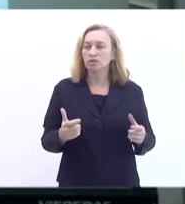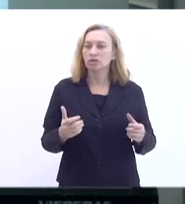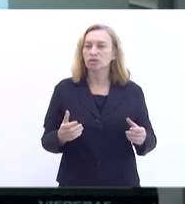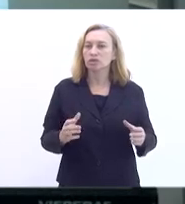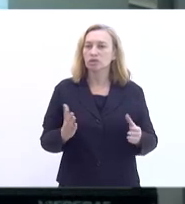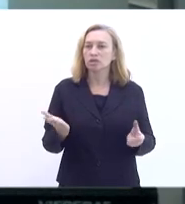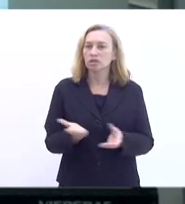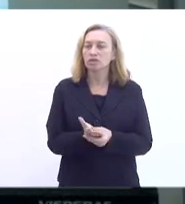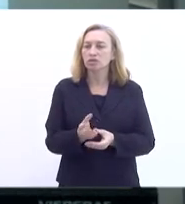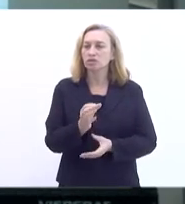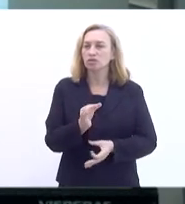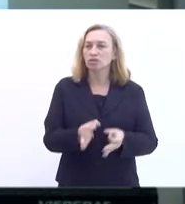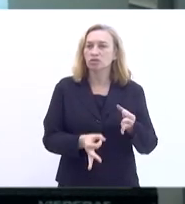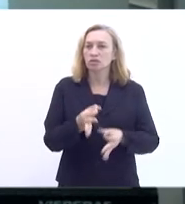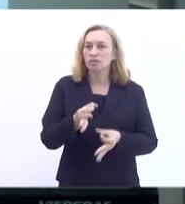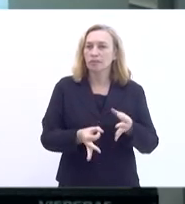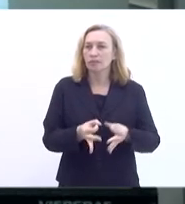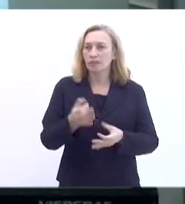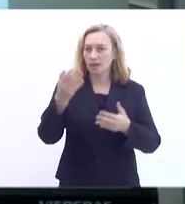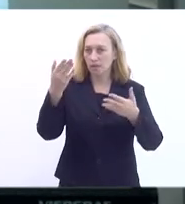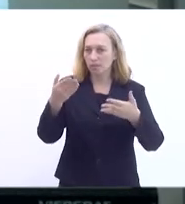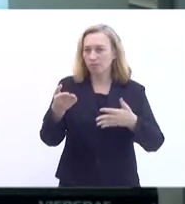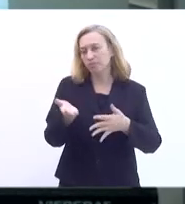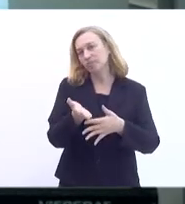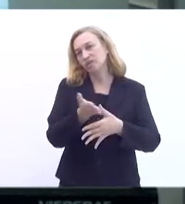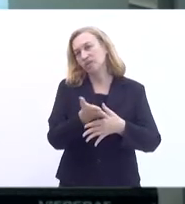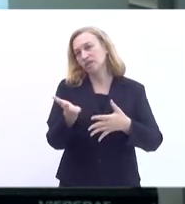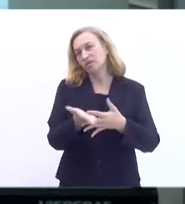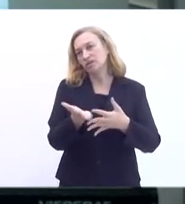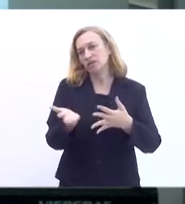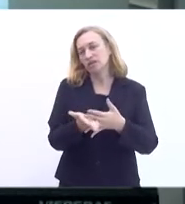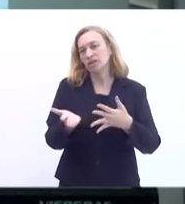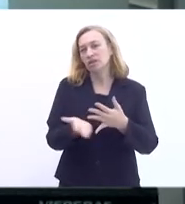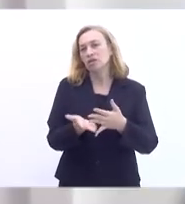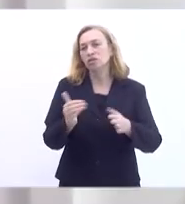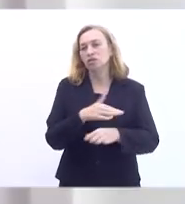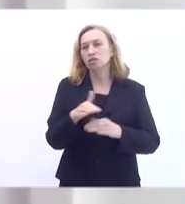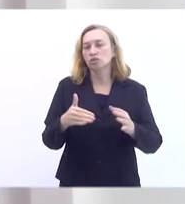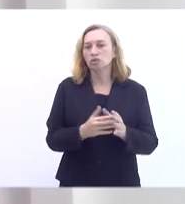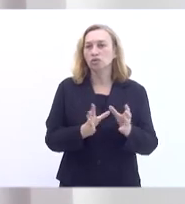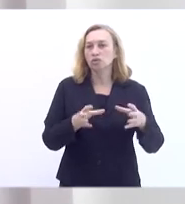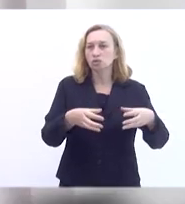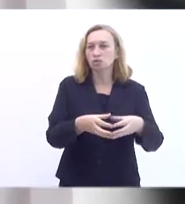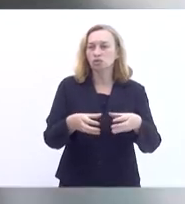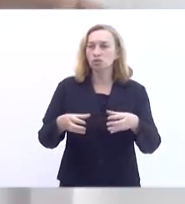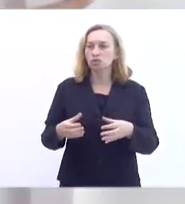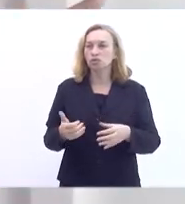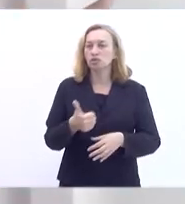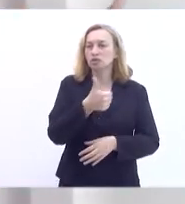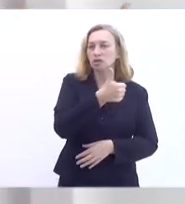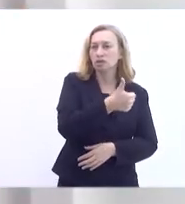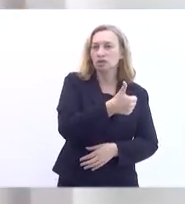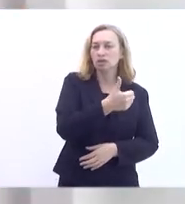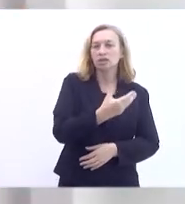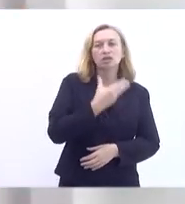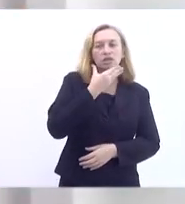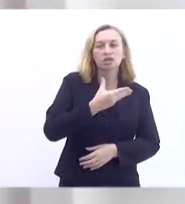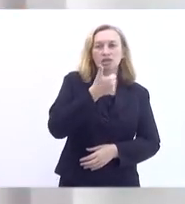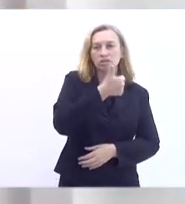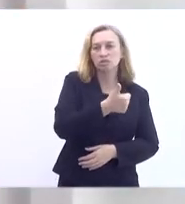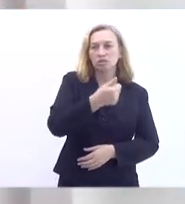mesa tá isso aqui é a divisão todas as turmas Desde dezembro de 2015 até